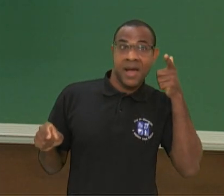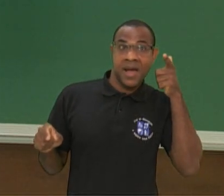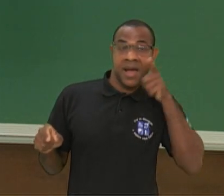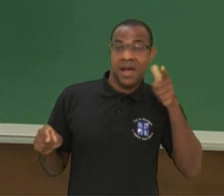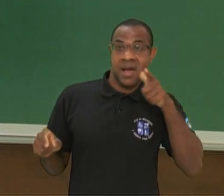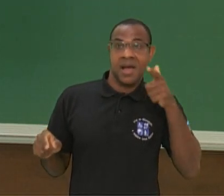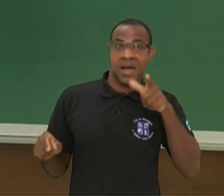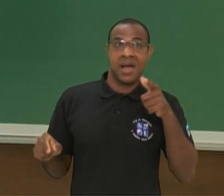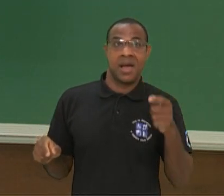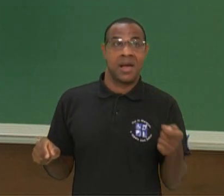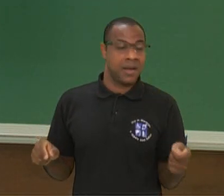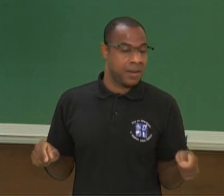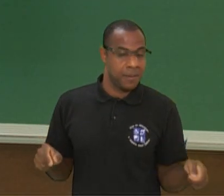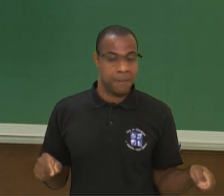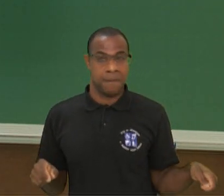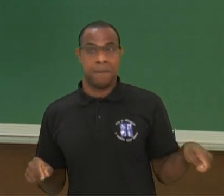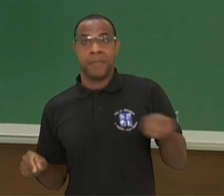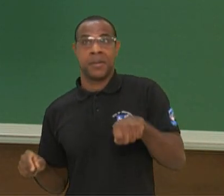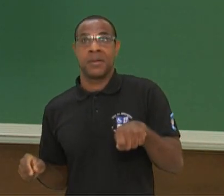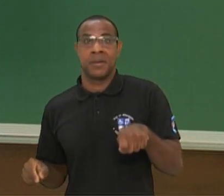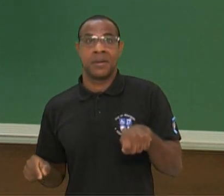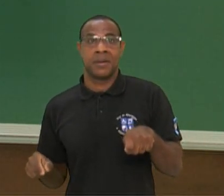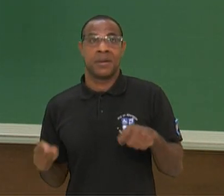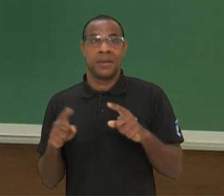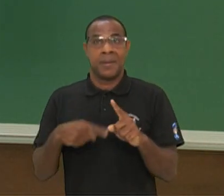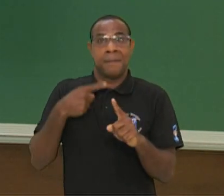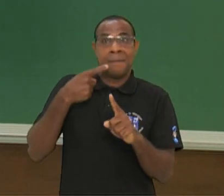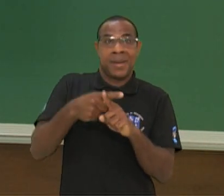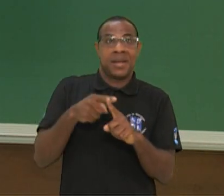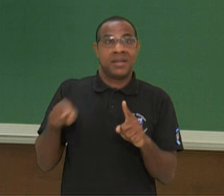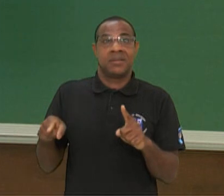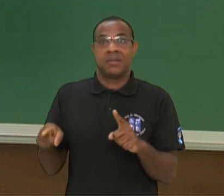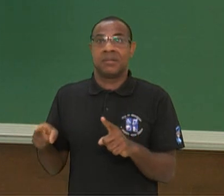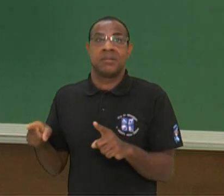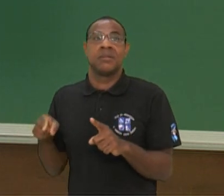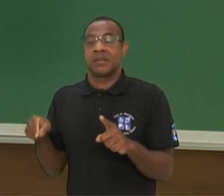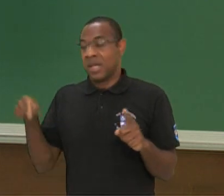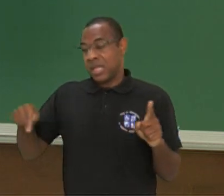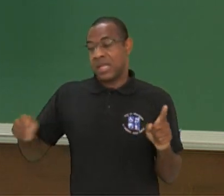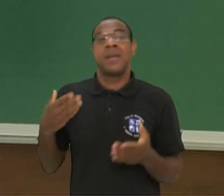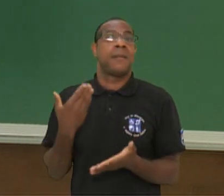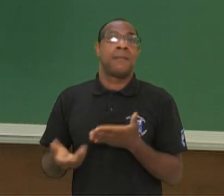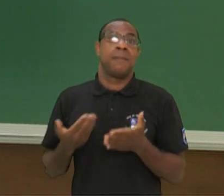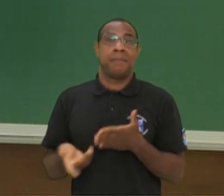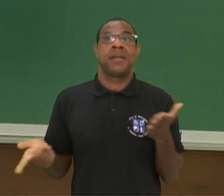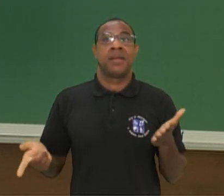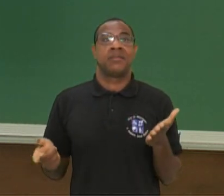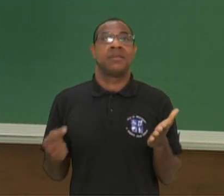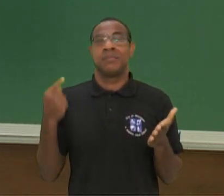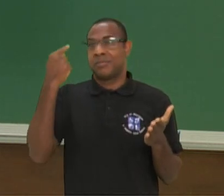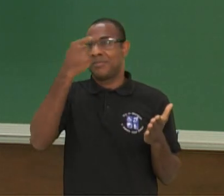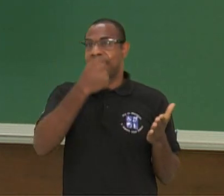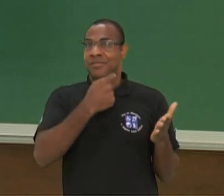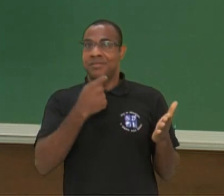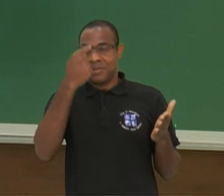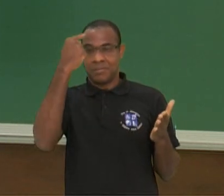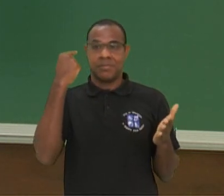game. Então, ao invés de ir para 60, ele fechou, ele conseguiu dar uma volta lá no nosso